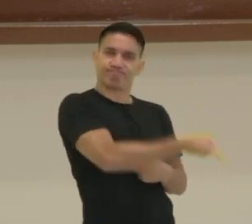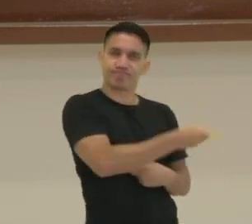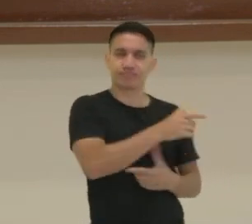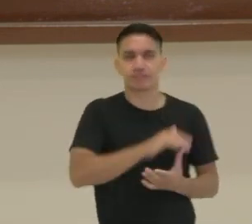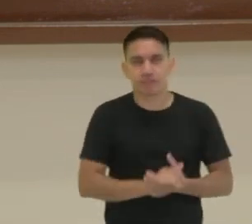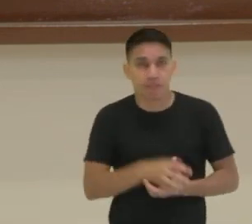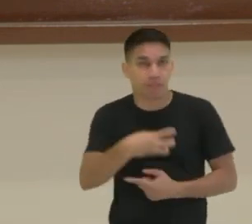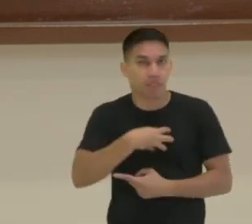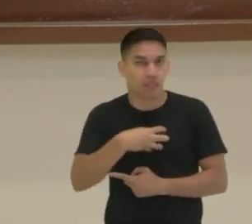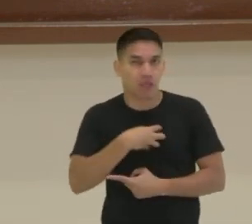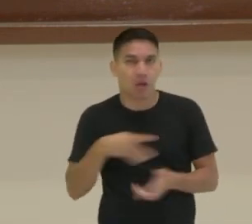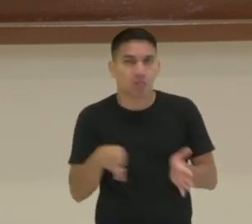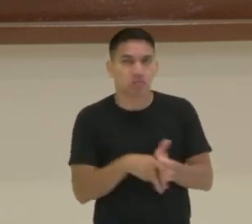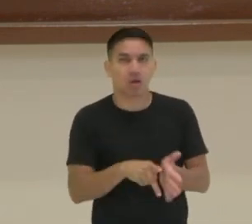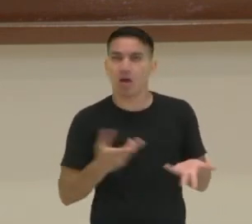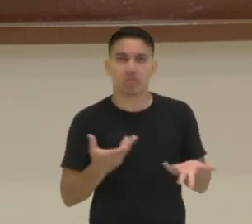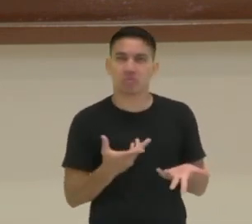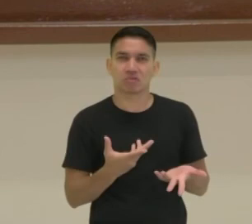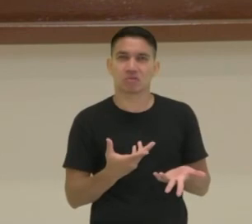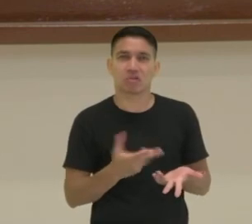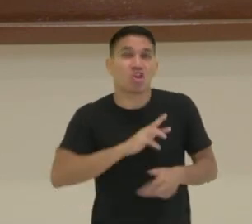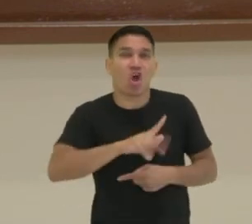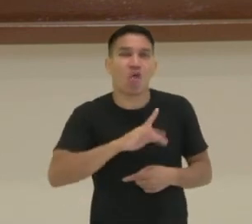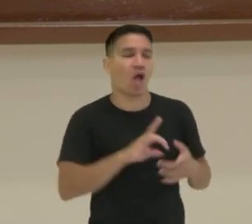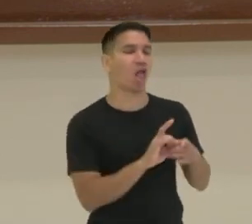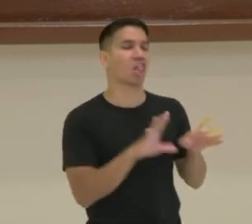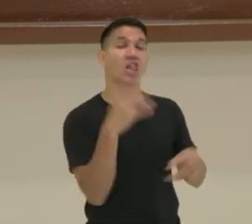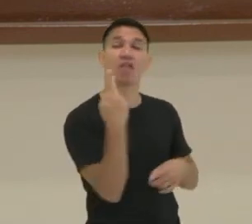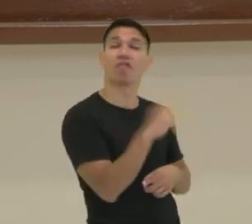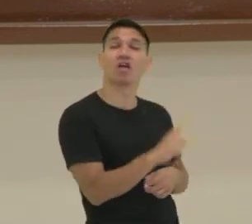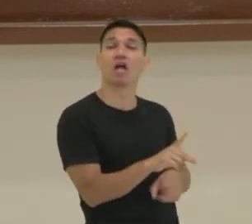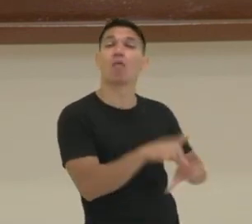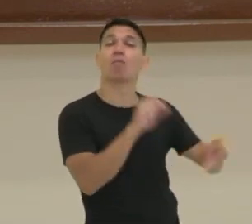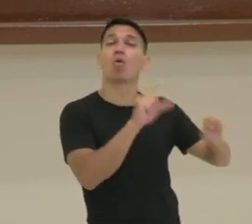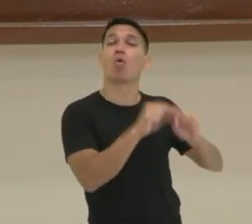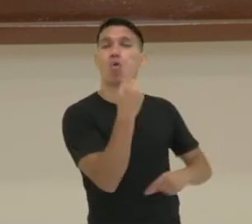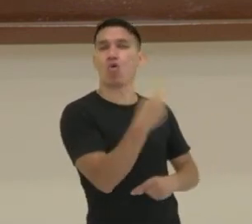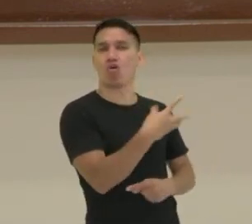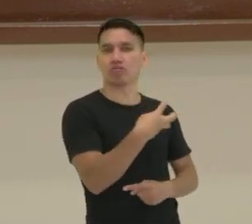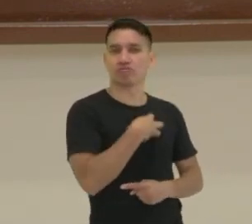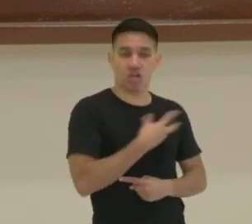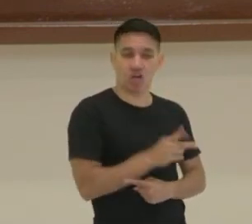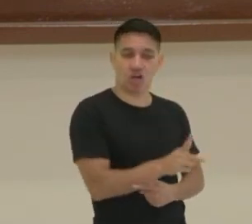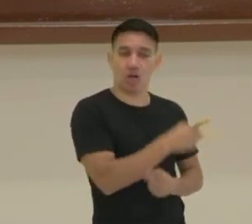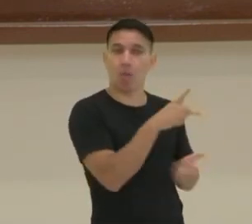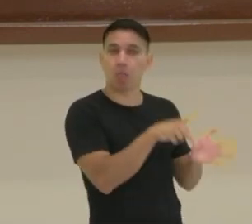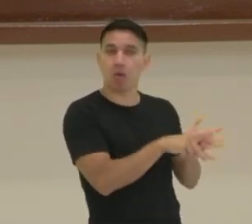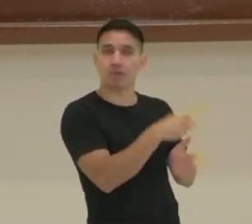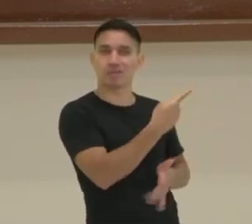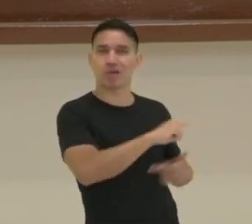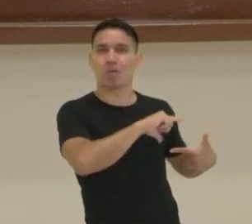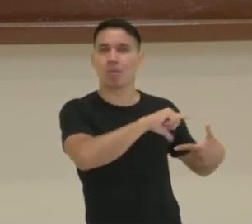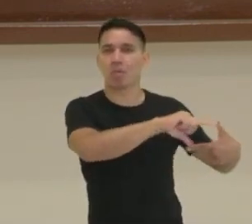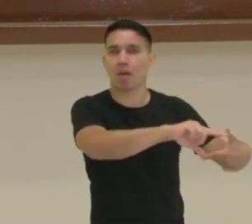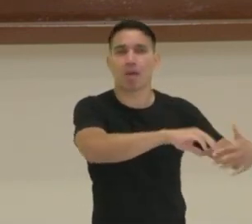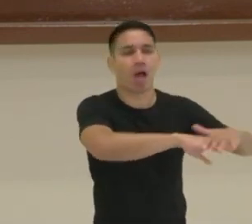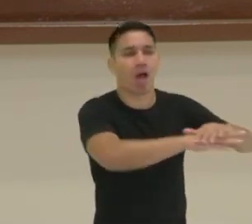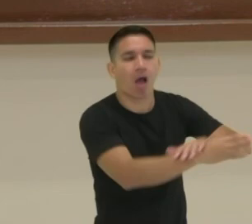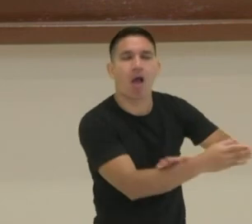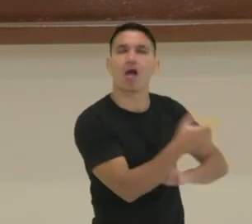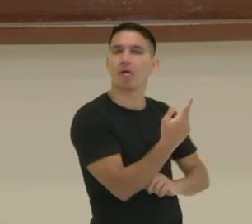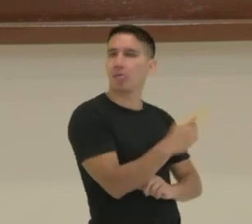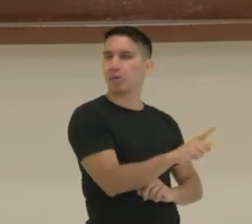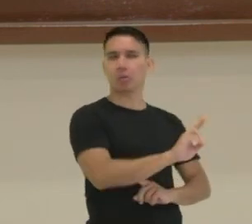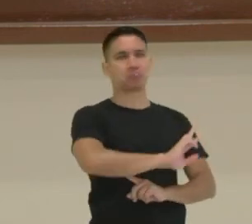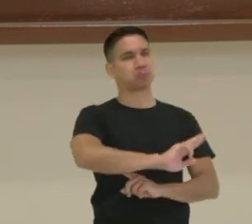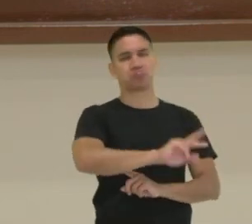de forma impositiva, não permitindo ao índio que ele continuasse praticando seus costumes, vivendo de acordo com a